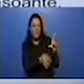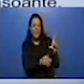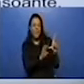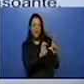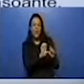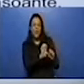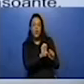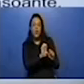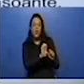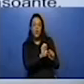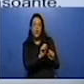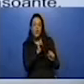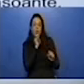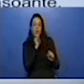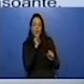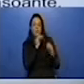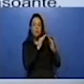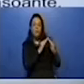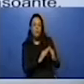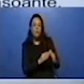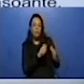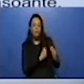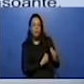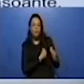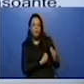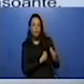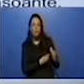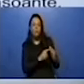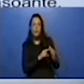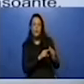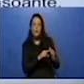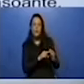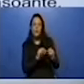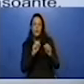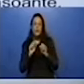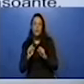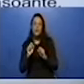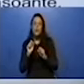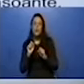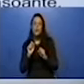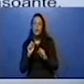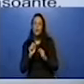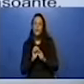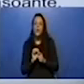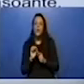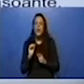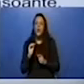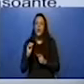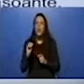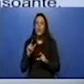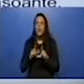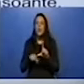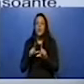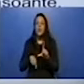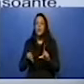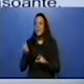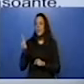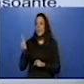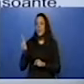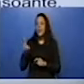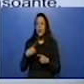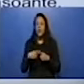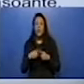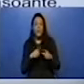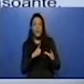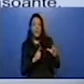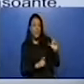dizer morou, viveu, tranquilo, ó, lived. O que a gente fez? Só colocou a letra D, porque já